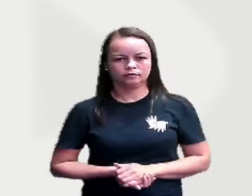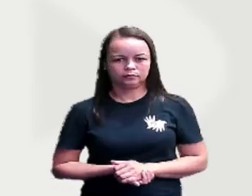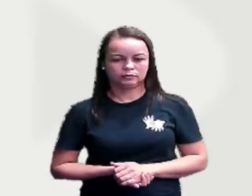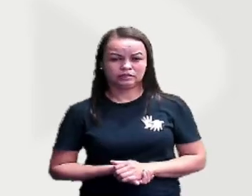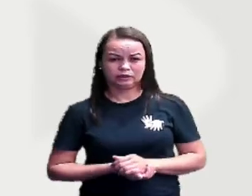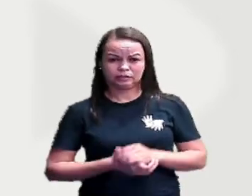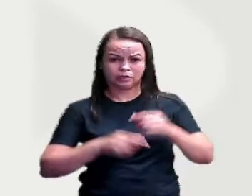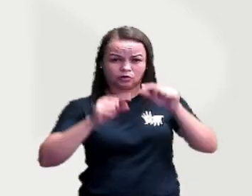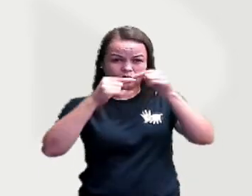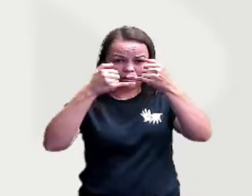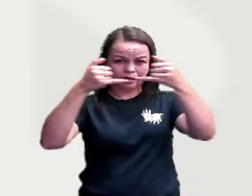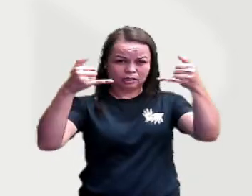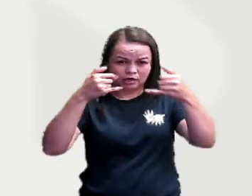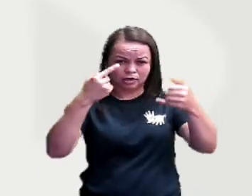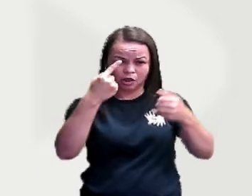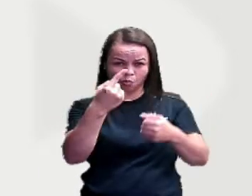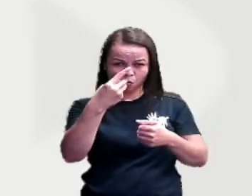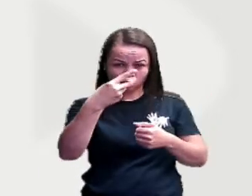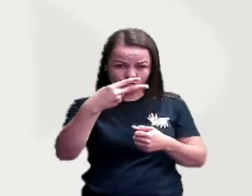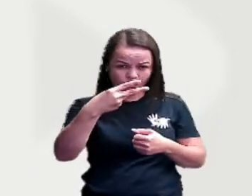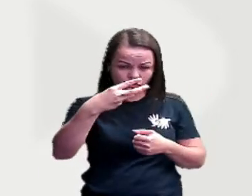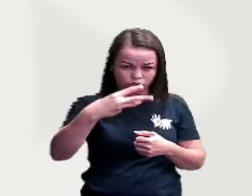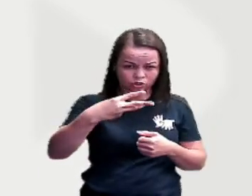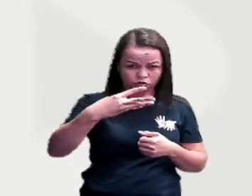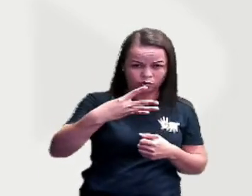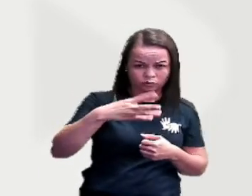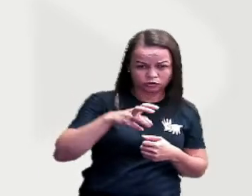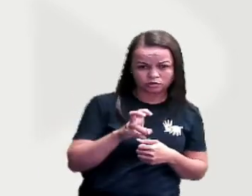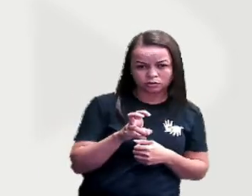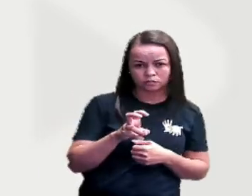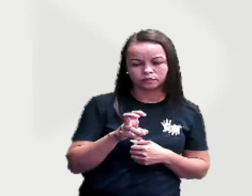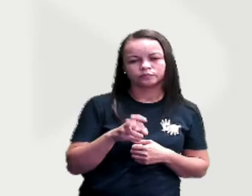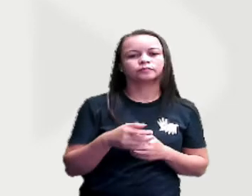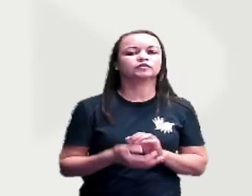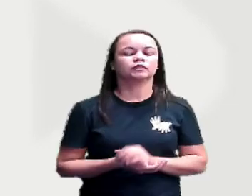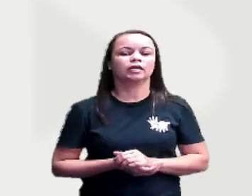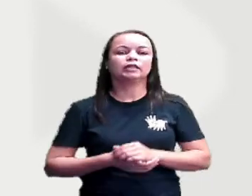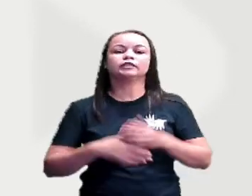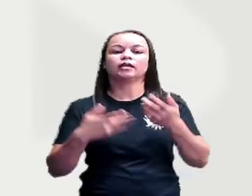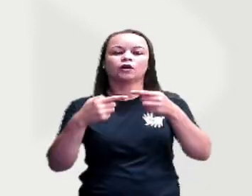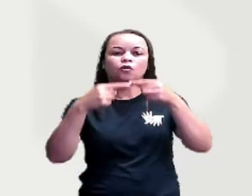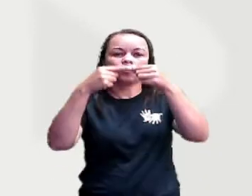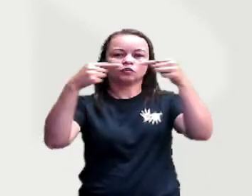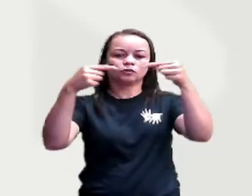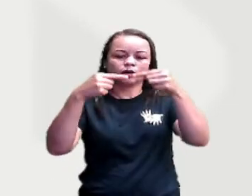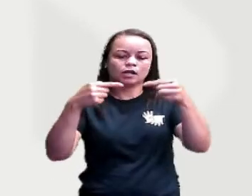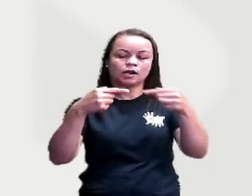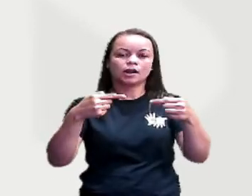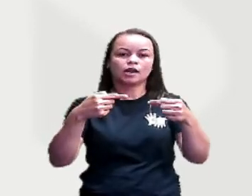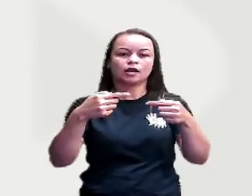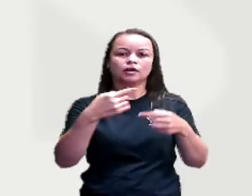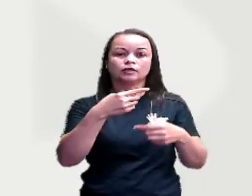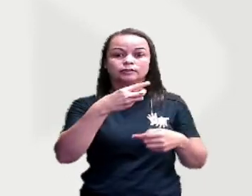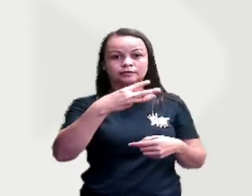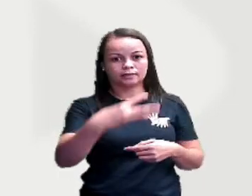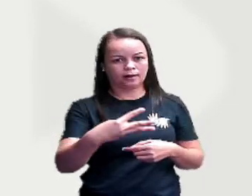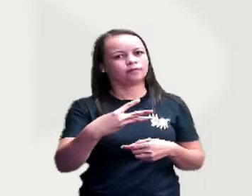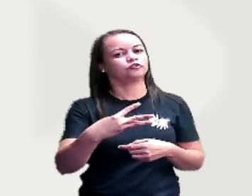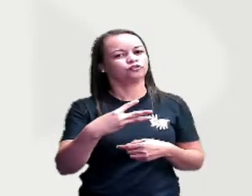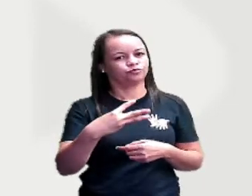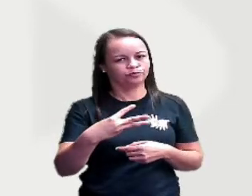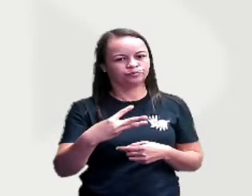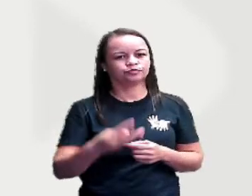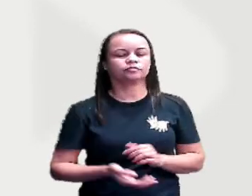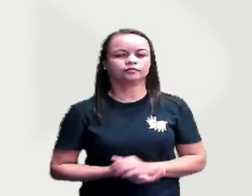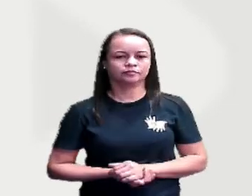1, 2, 3, 4 ou 5? Ele está localizado na linha 3.